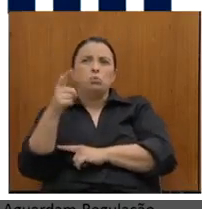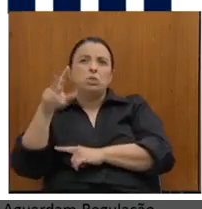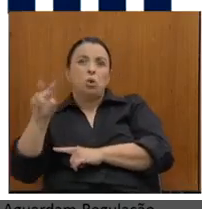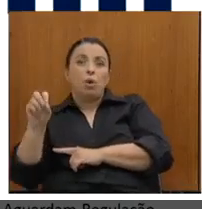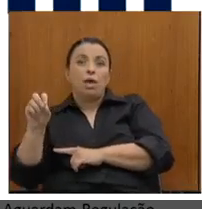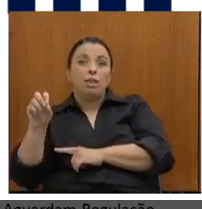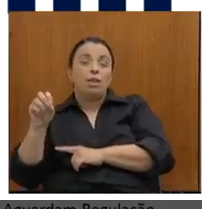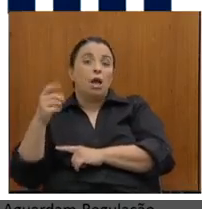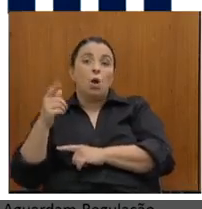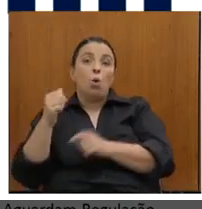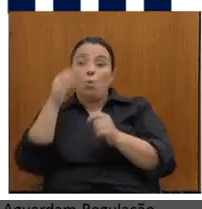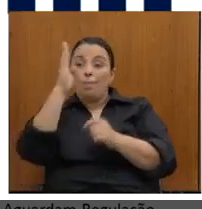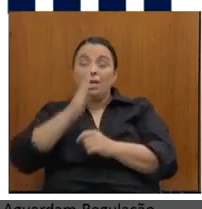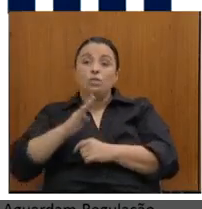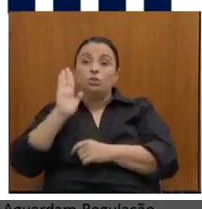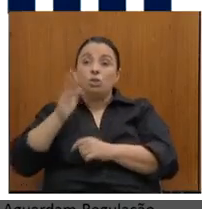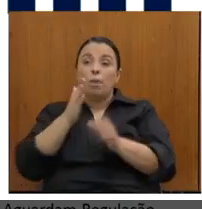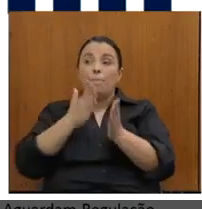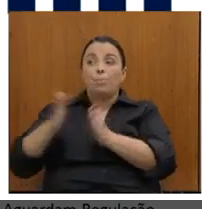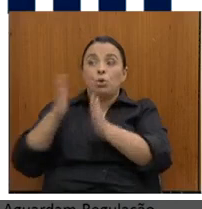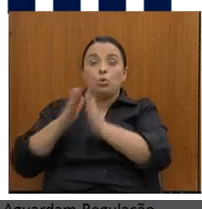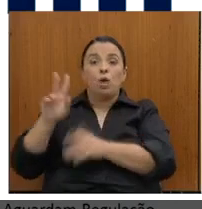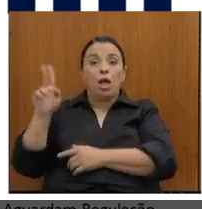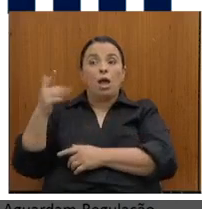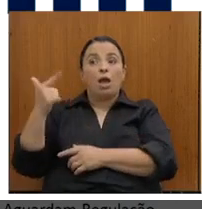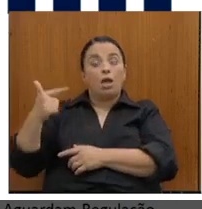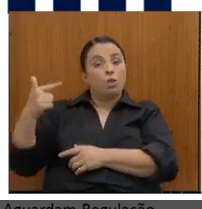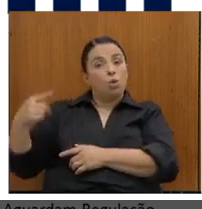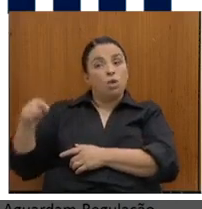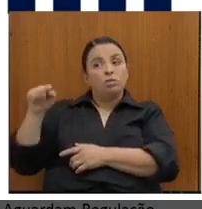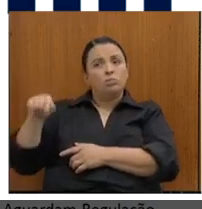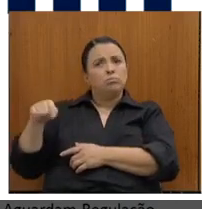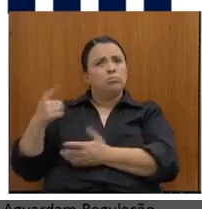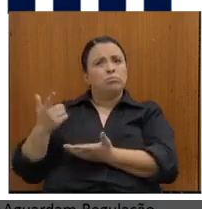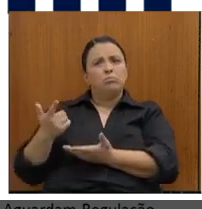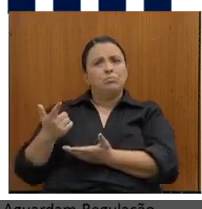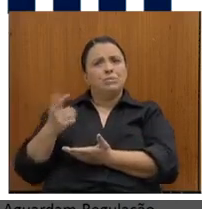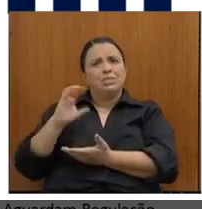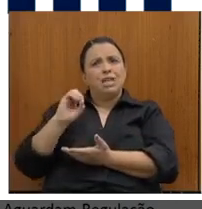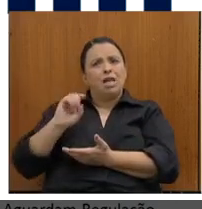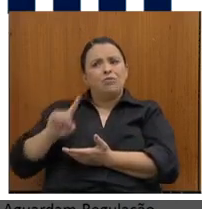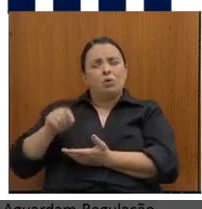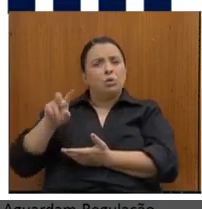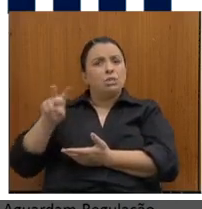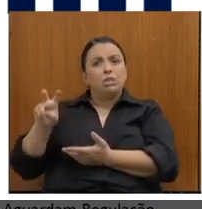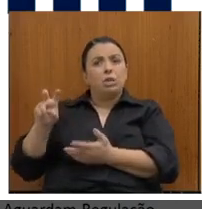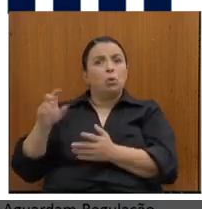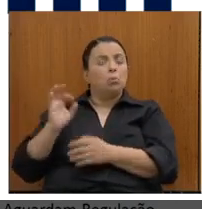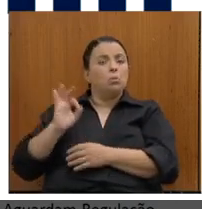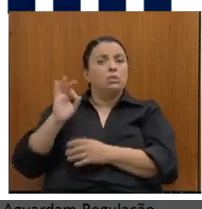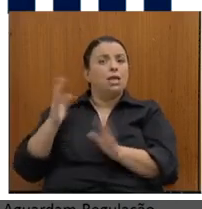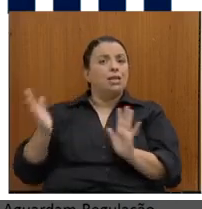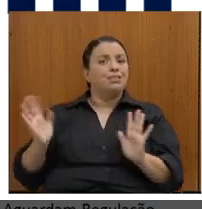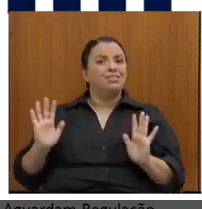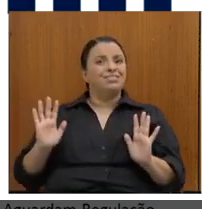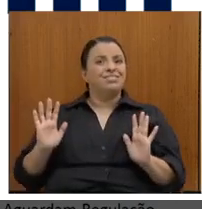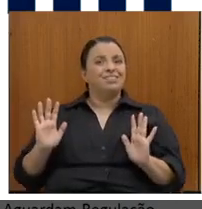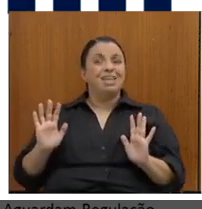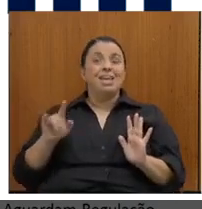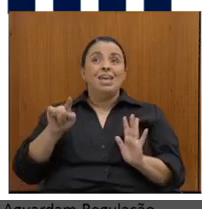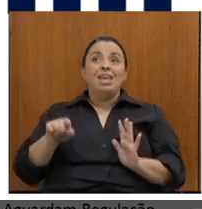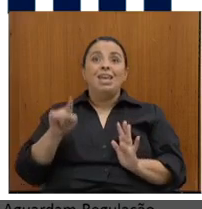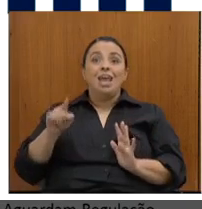E aí nessa circunstância o hidrogênio fica muito competitivo com qualquer fonte sem contar o benefício